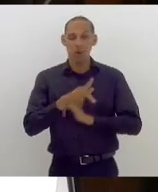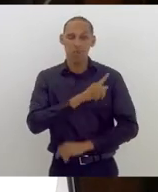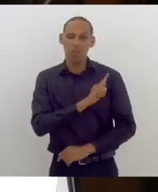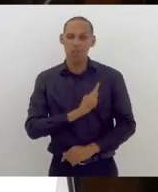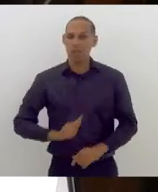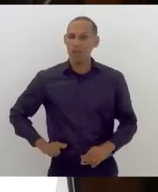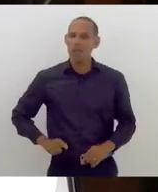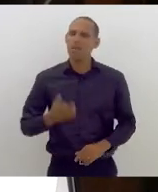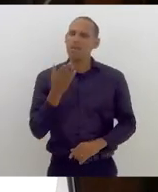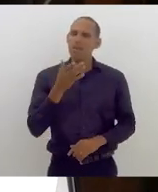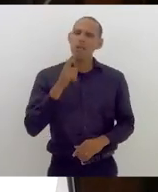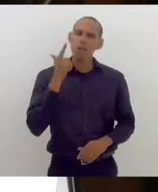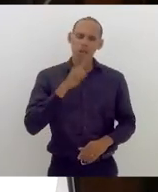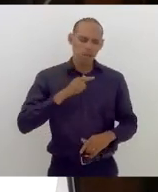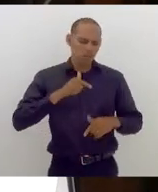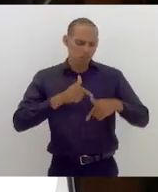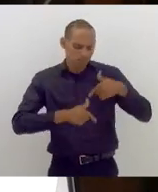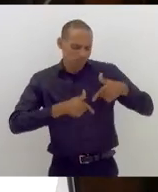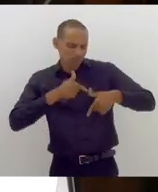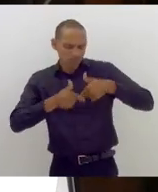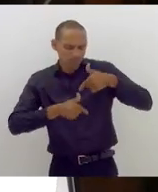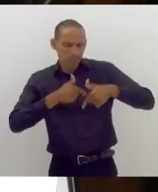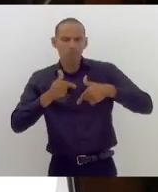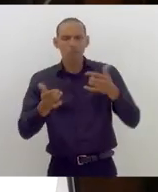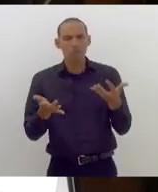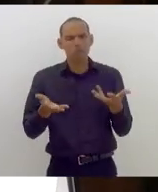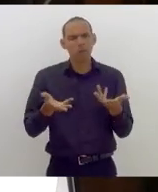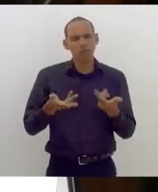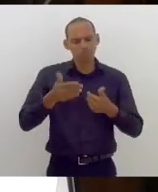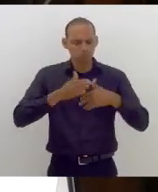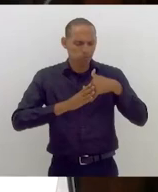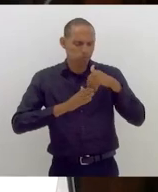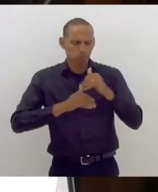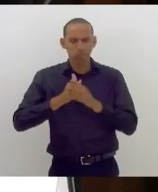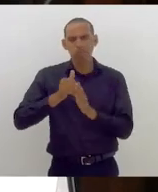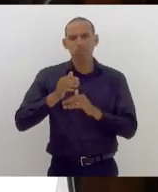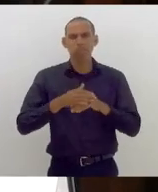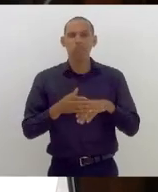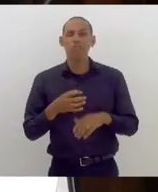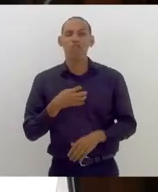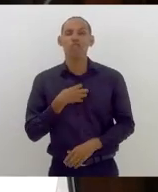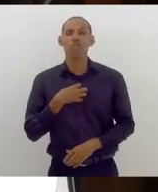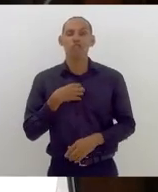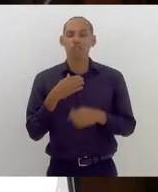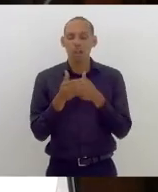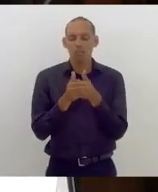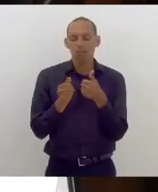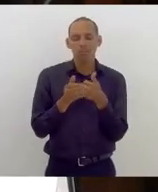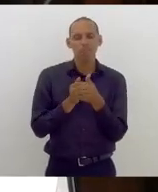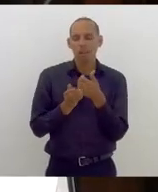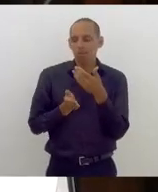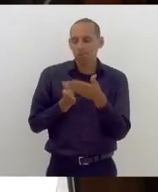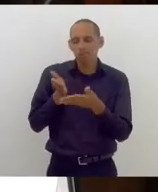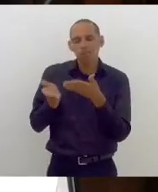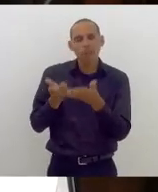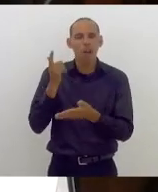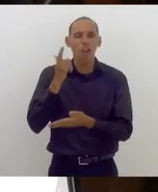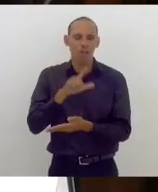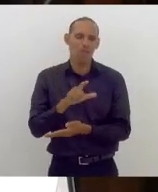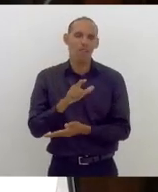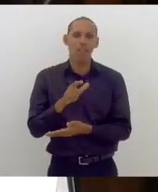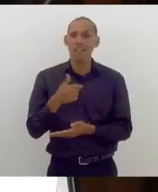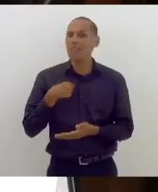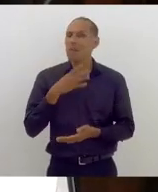isso com muita maestria, com a sua habilidade, com o seu jeito cuidadoso. Você é uma das pessoas que eu conheço que mais